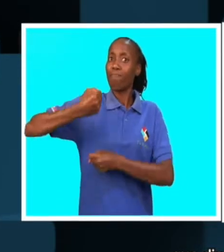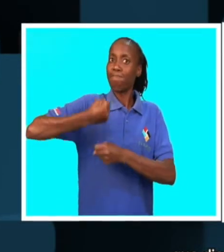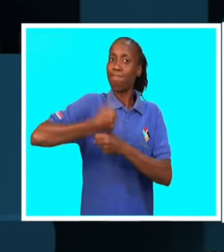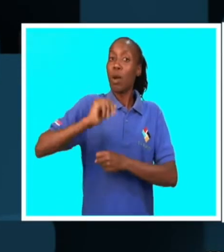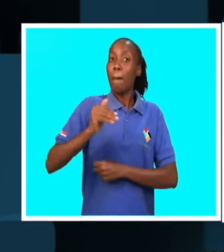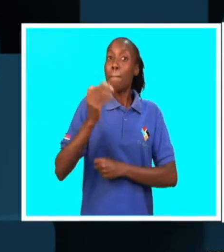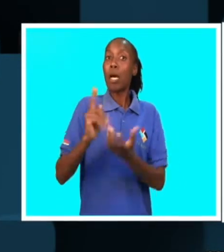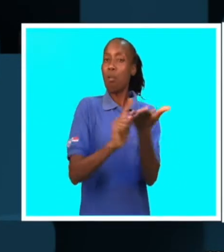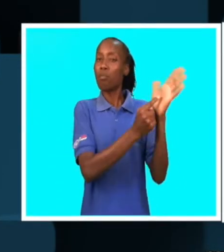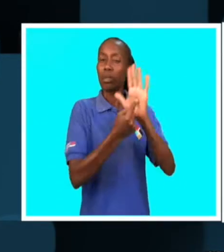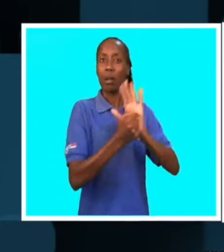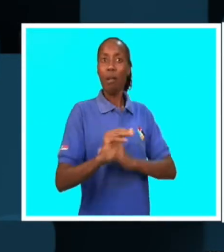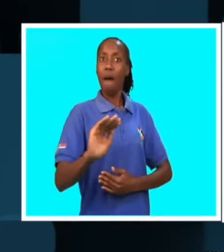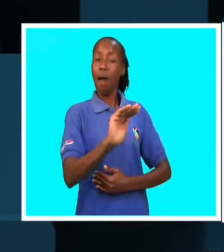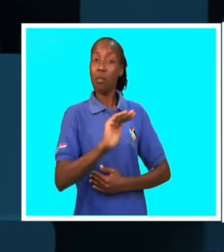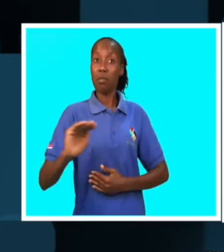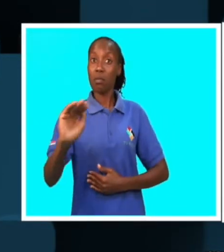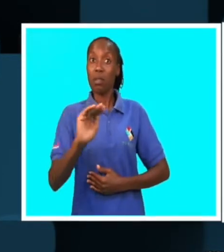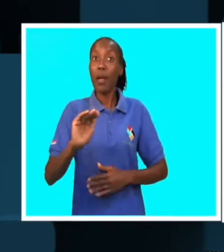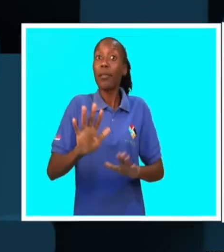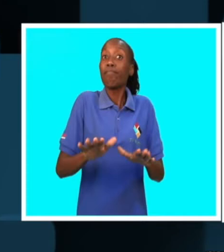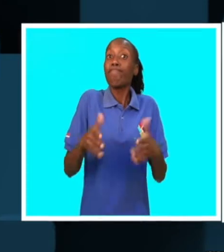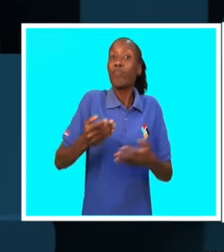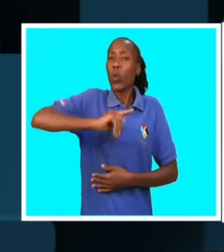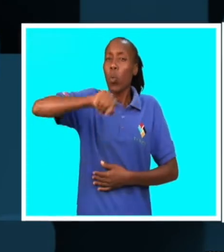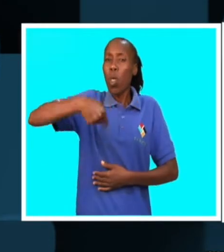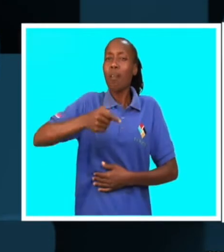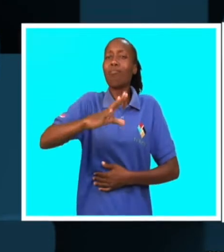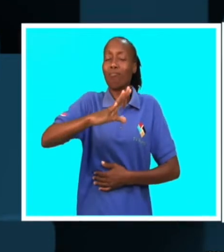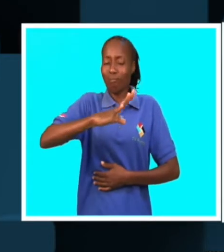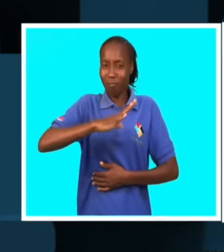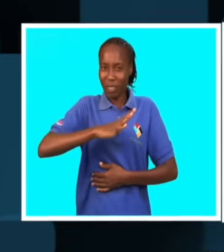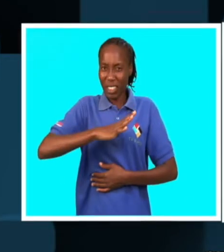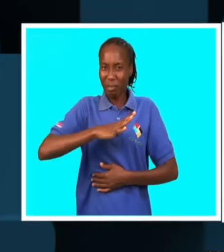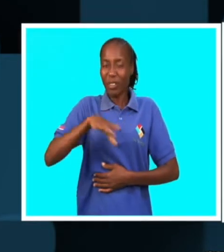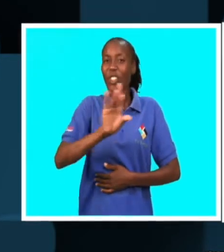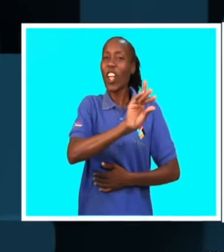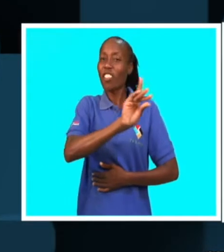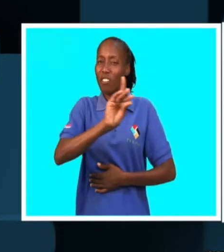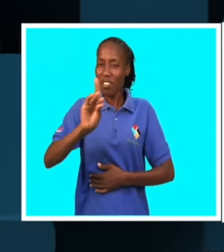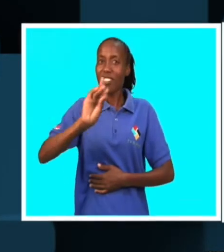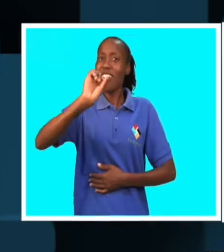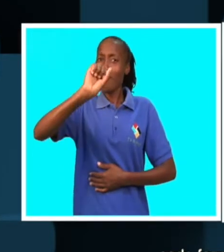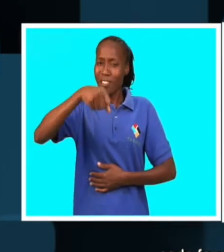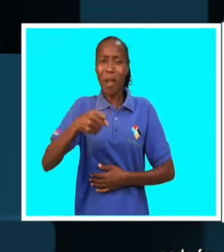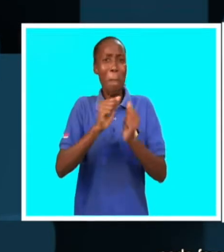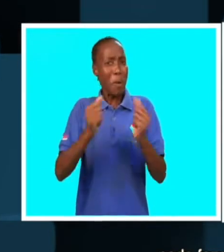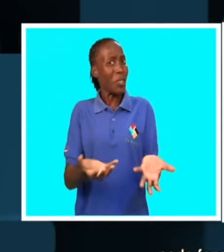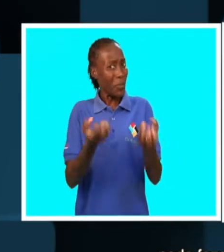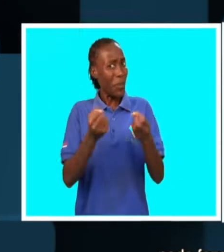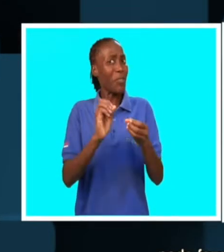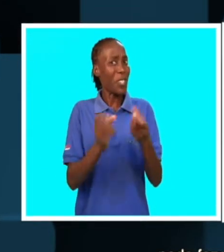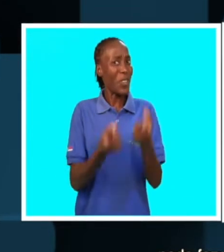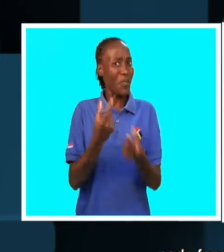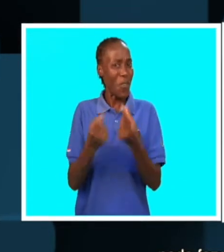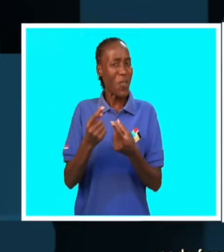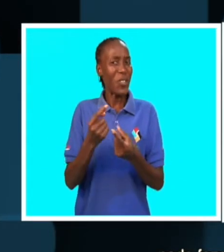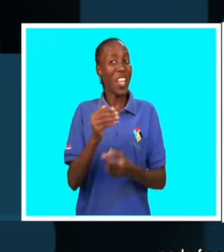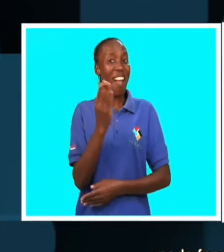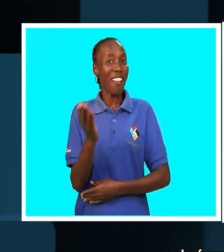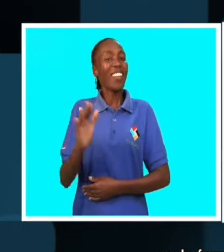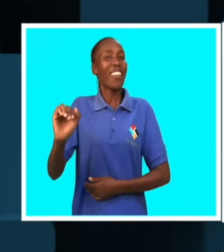é para mostrar à sociedade é que nós apesar temos nossas limitações podemos fazer alguma